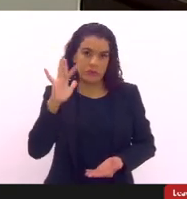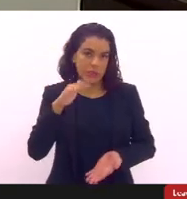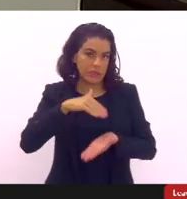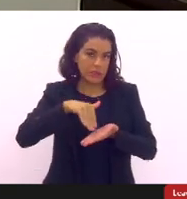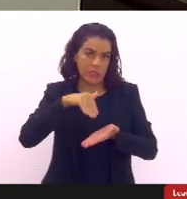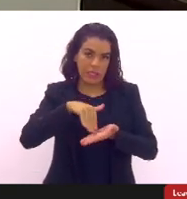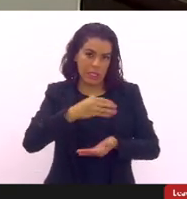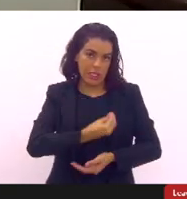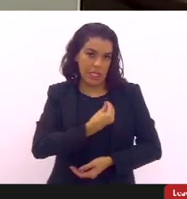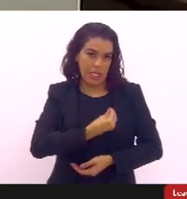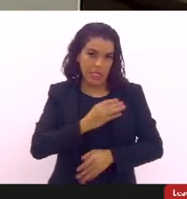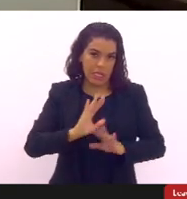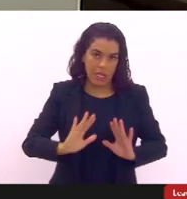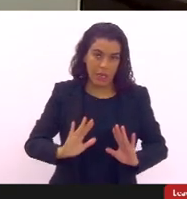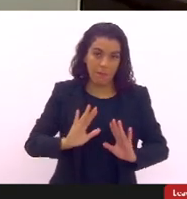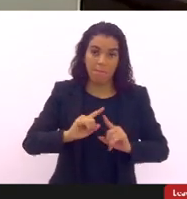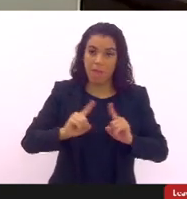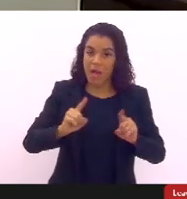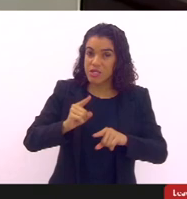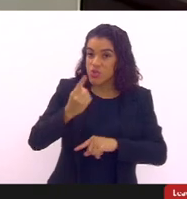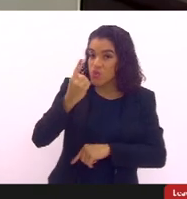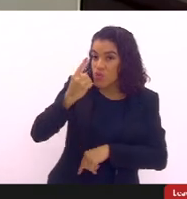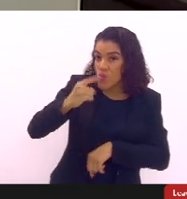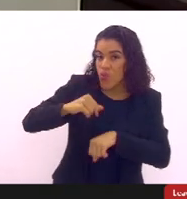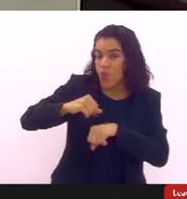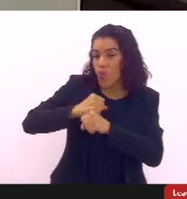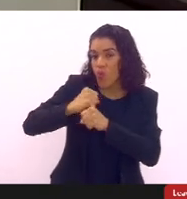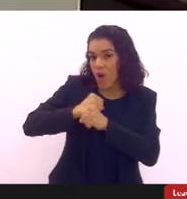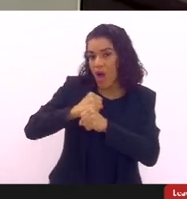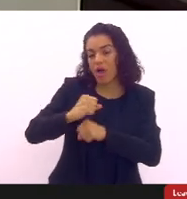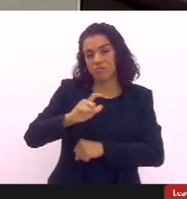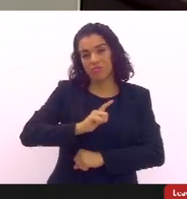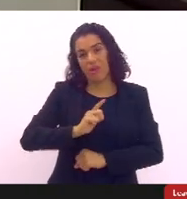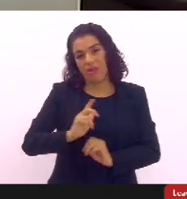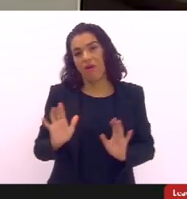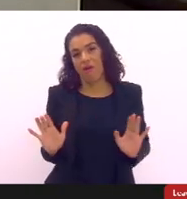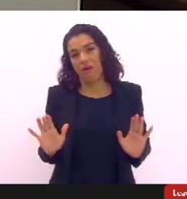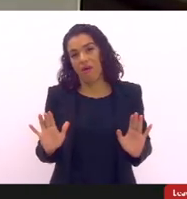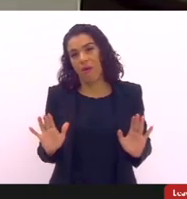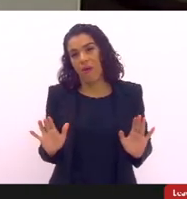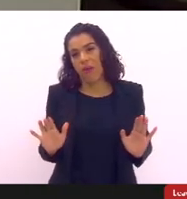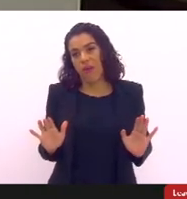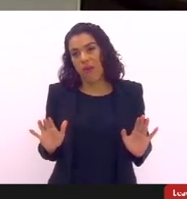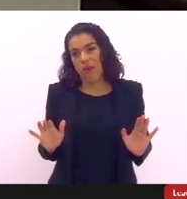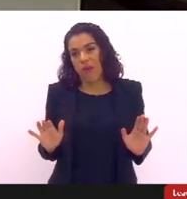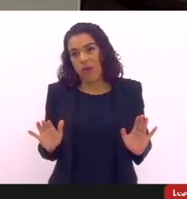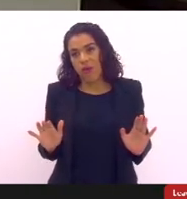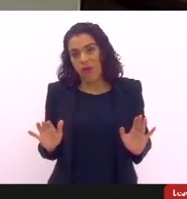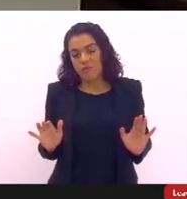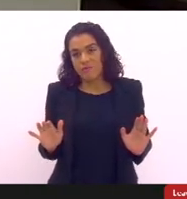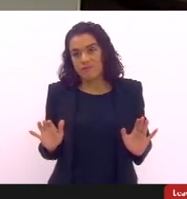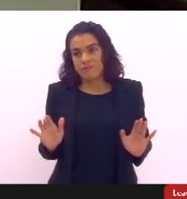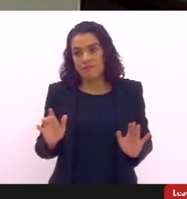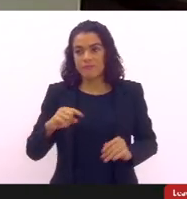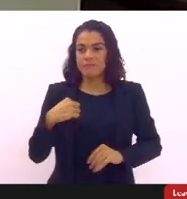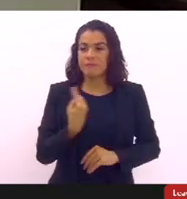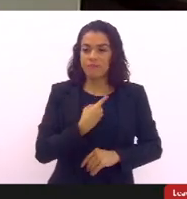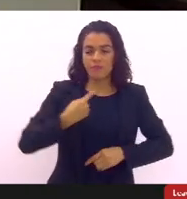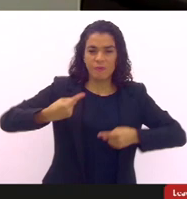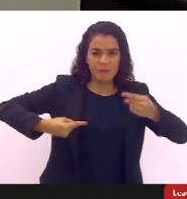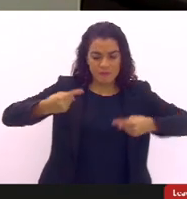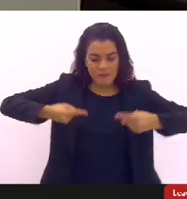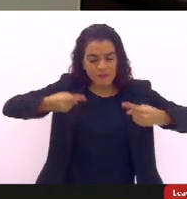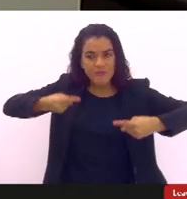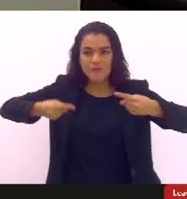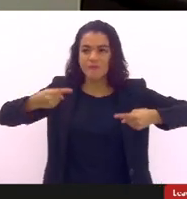secretária está, mas penso eu que mais de um ano e meio ela já deve estar aí, né? Então, assim, nós debatemos aqui